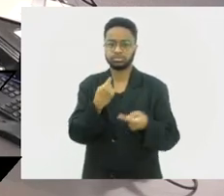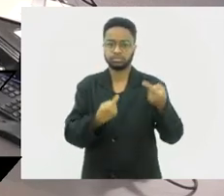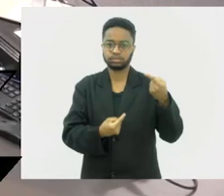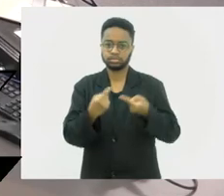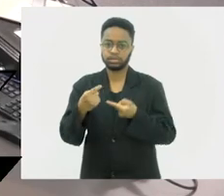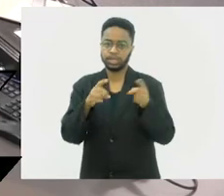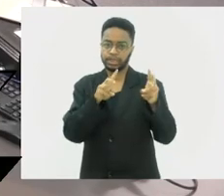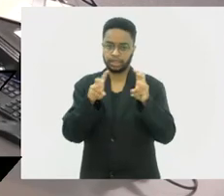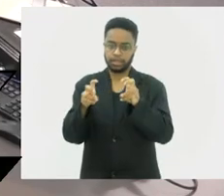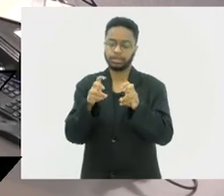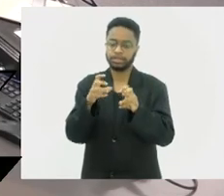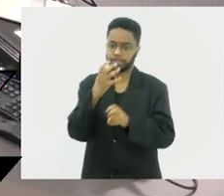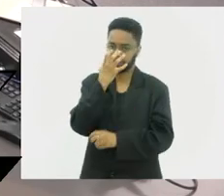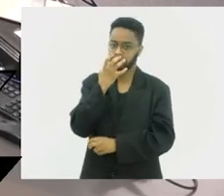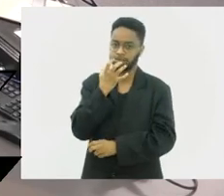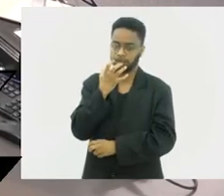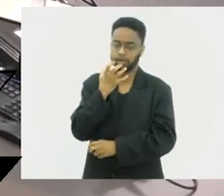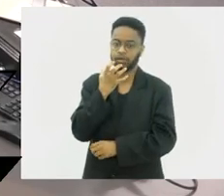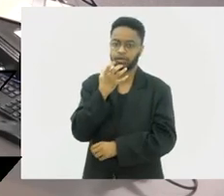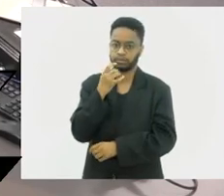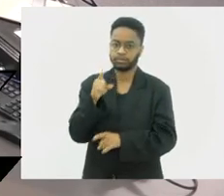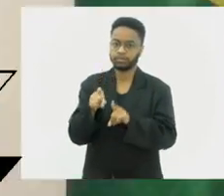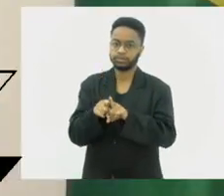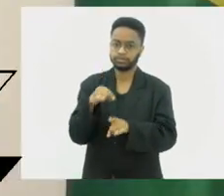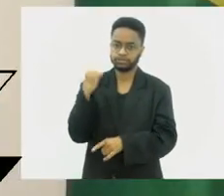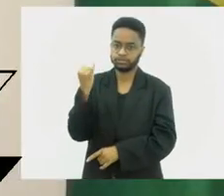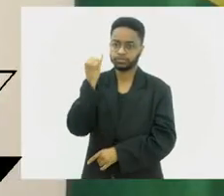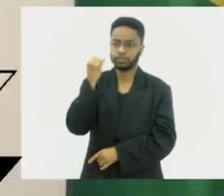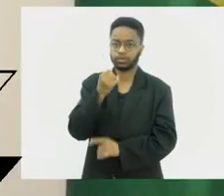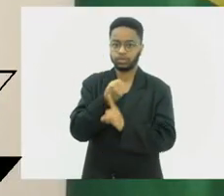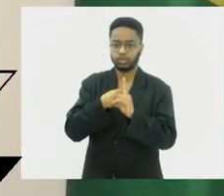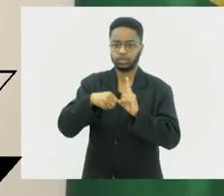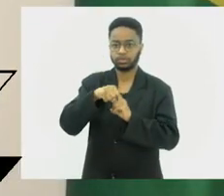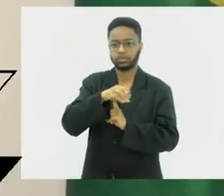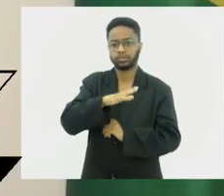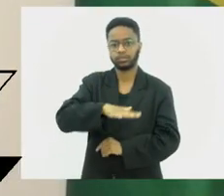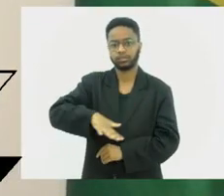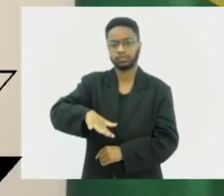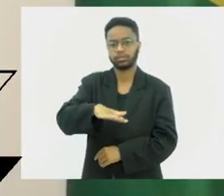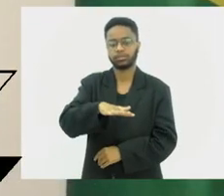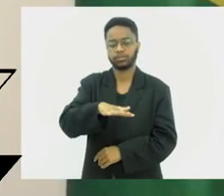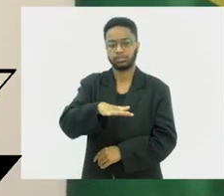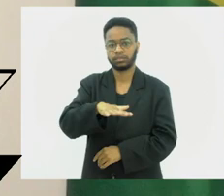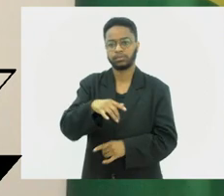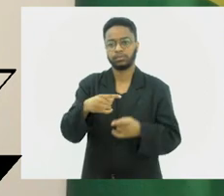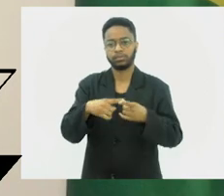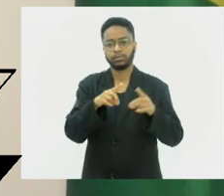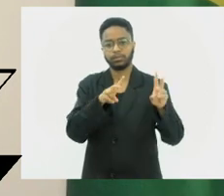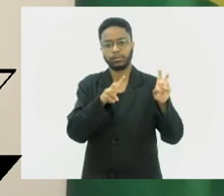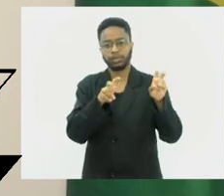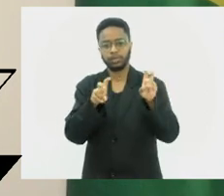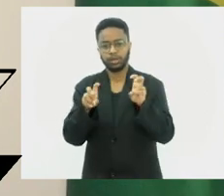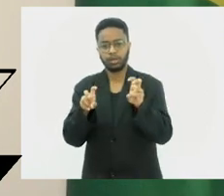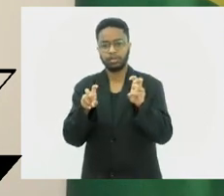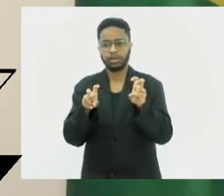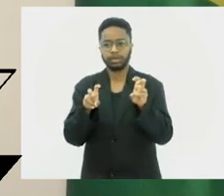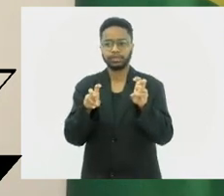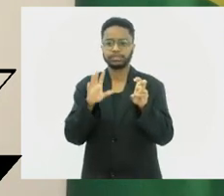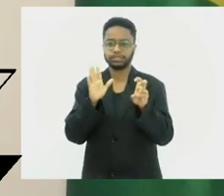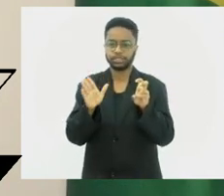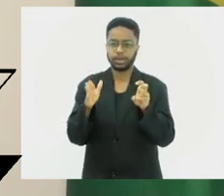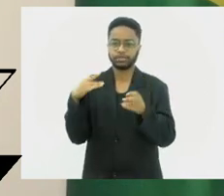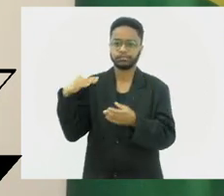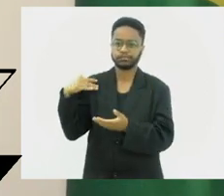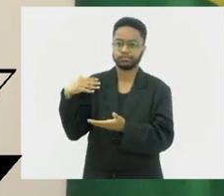assunto sério, importante para a sociedade. Um assunto que, há algum tempo,